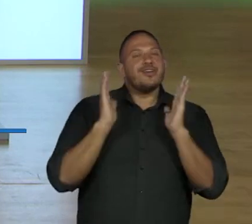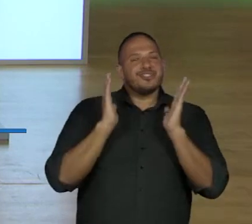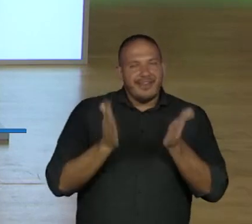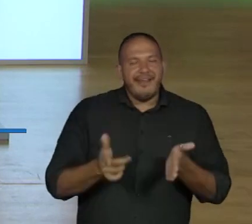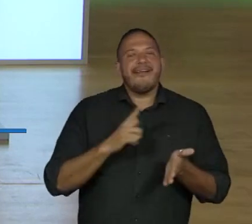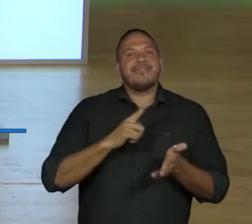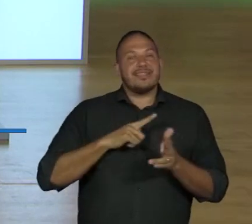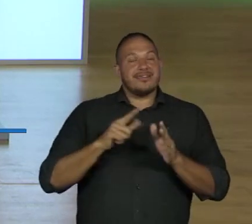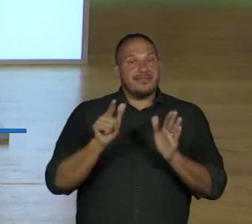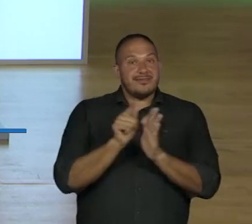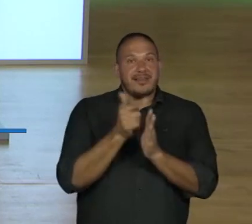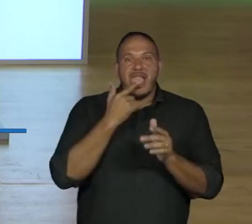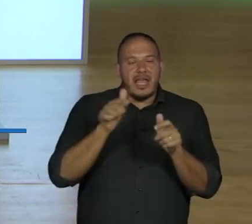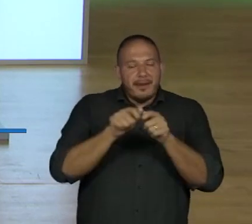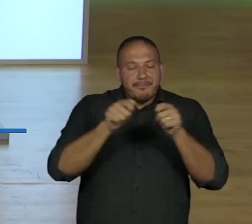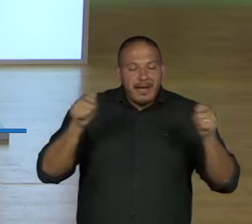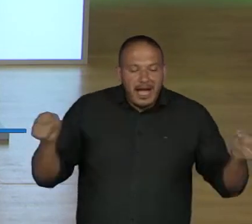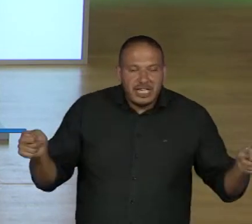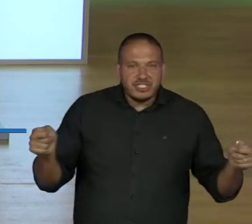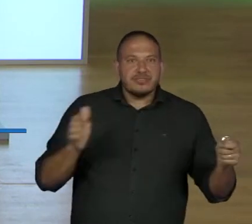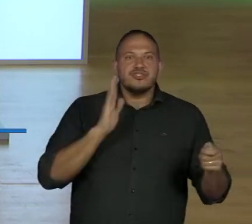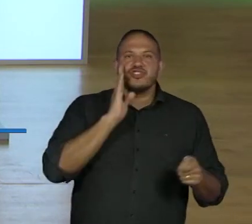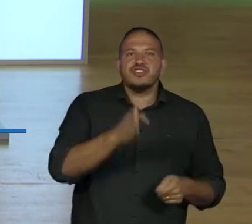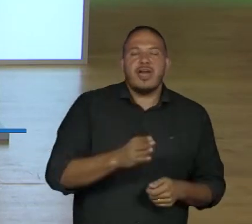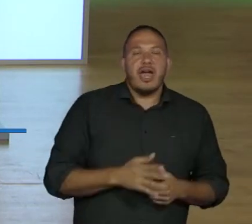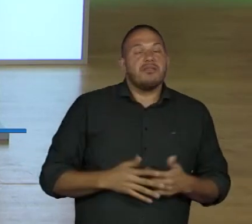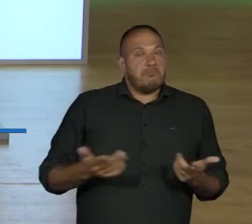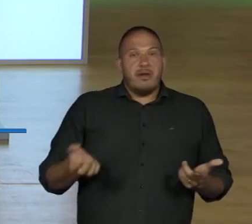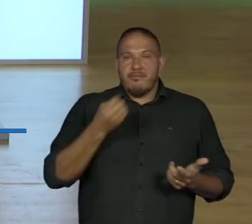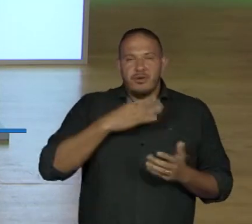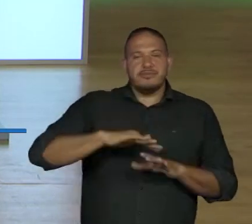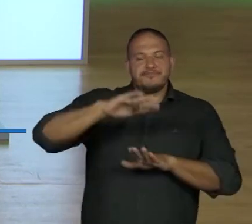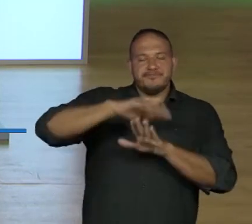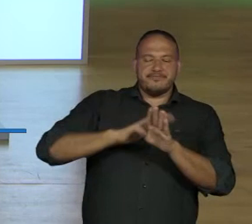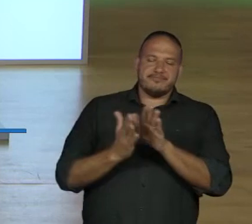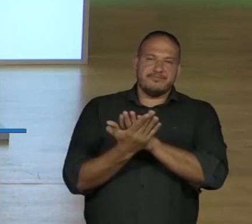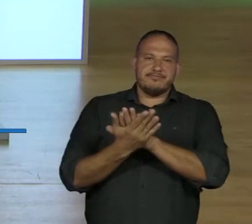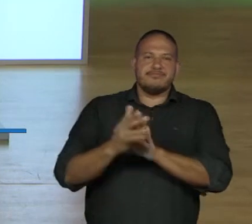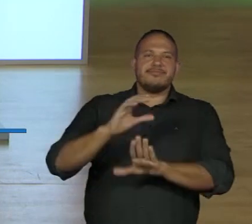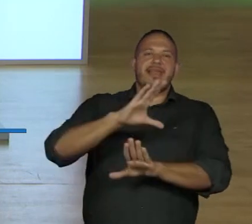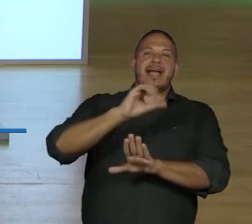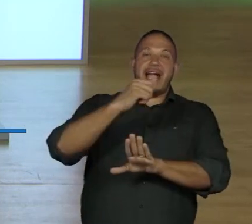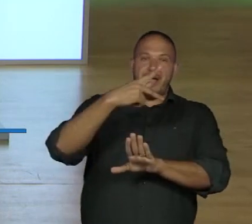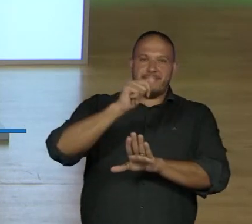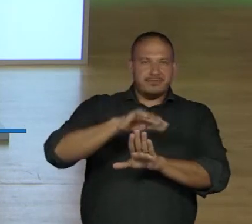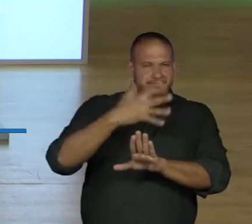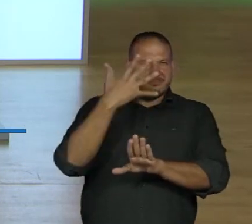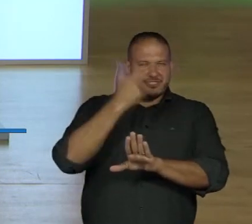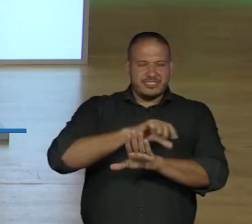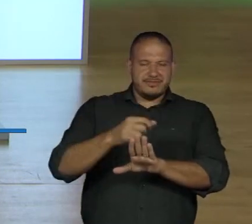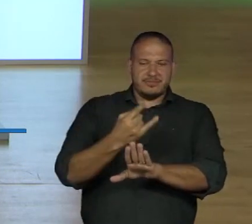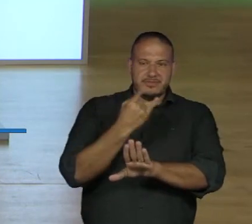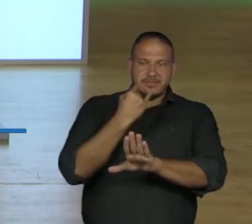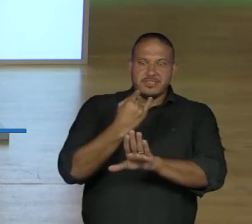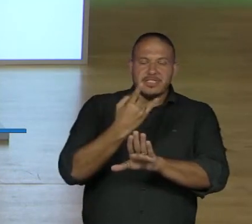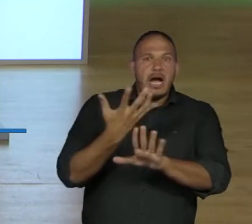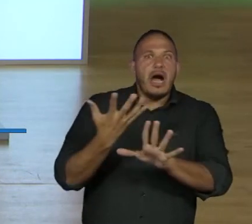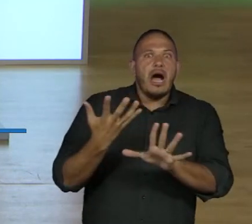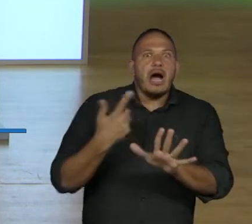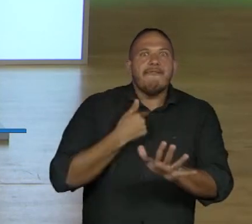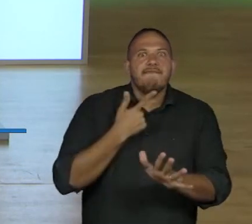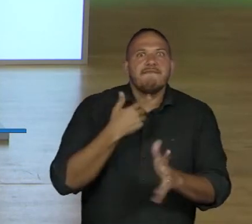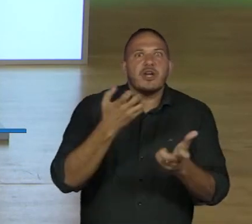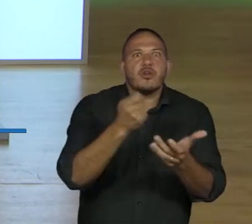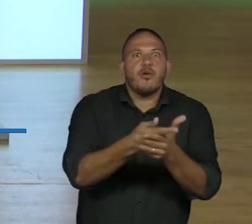a página para você ir direto na notícia. Uma boa capa já induz o leitor a fazer suas escolhas, né? Então, Isso mesmo. o detalhe